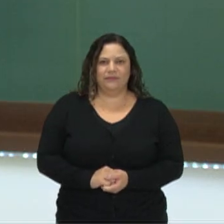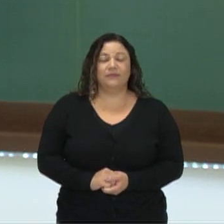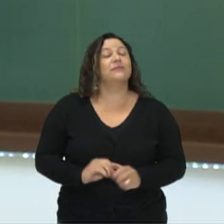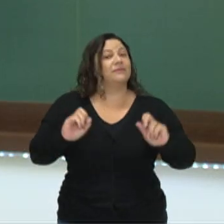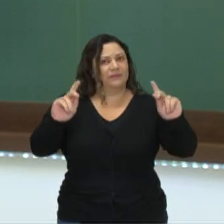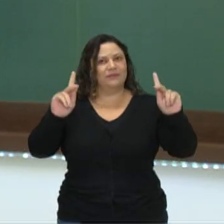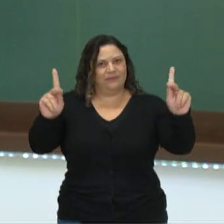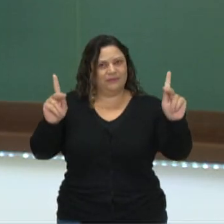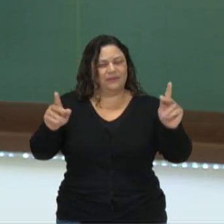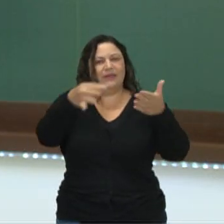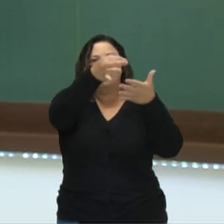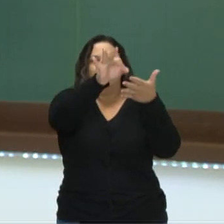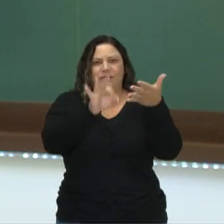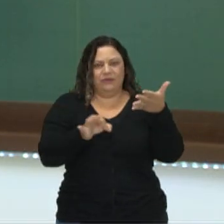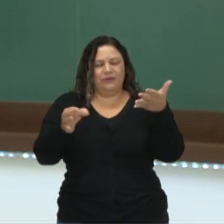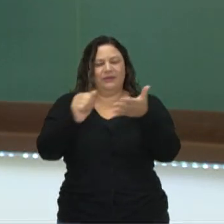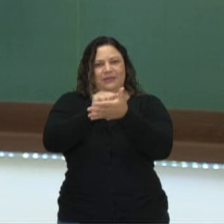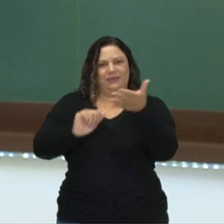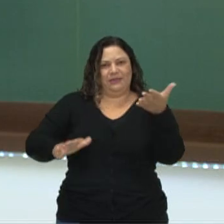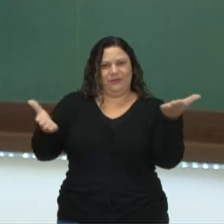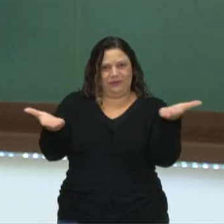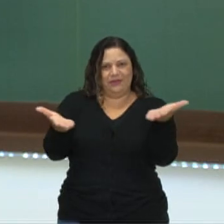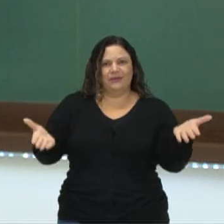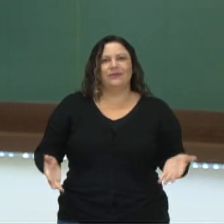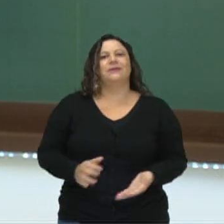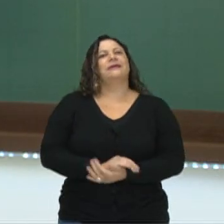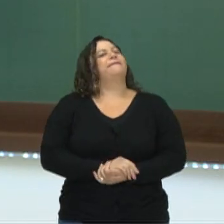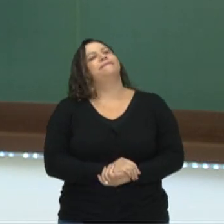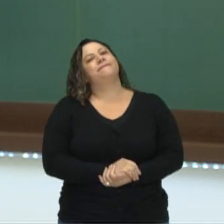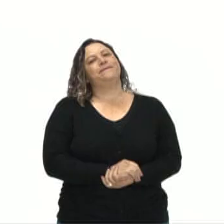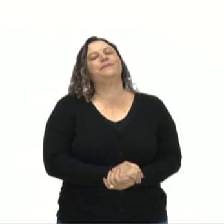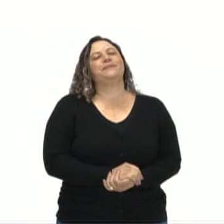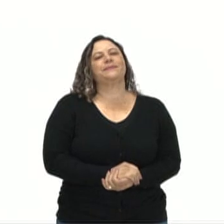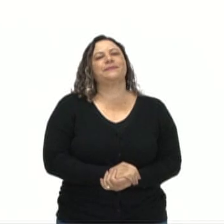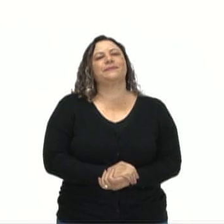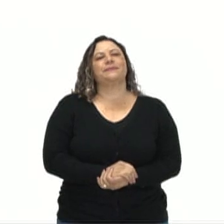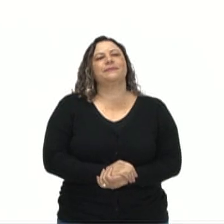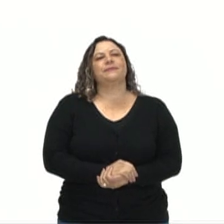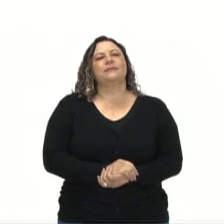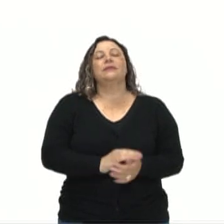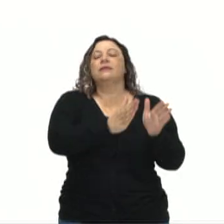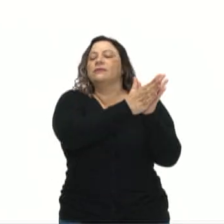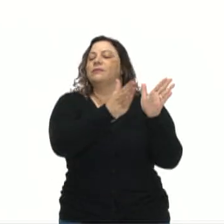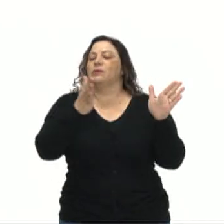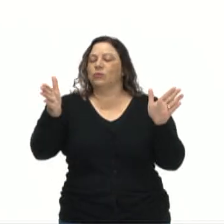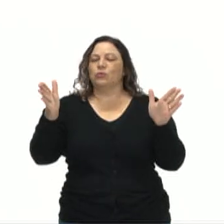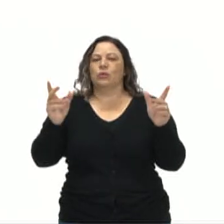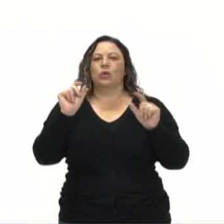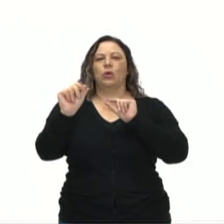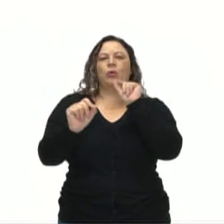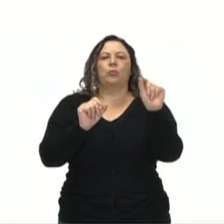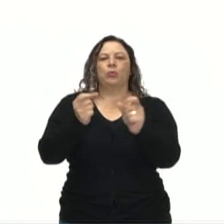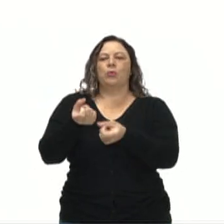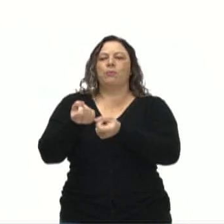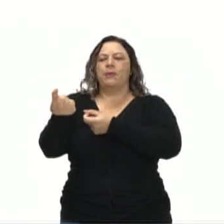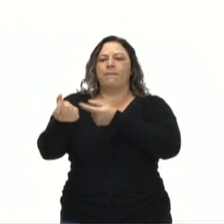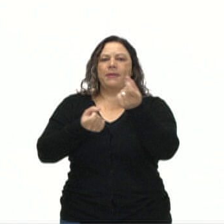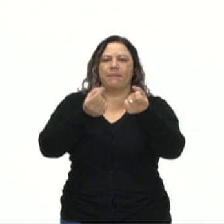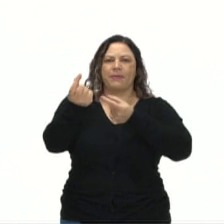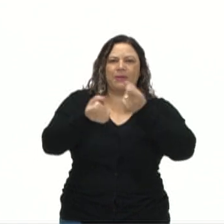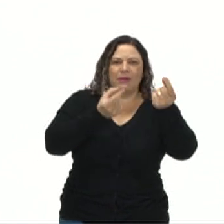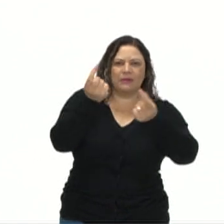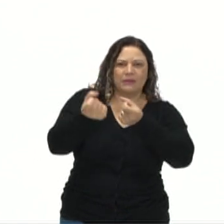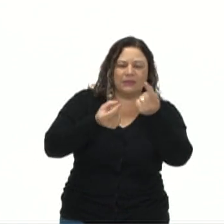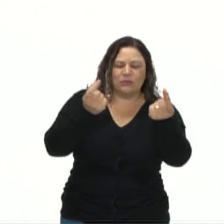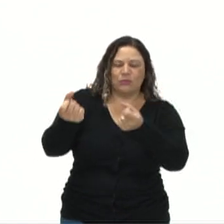Ok? Vamos fazer a correção da nossa atividade? Nos primeiros tempos, o sustento da igreja provinha de esmolas